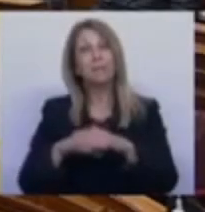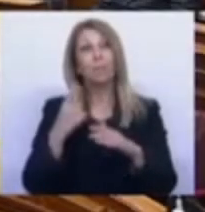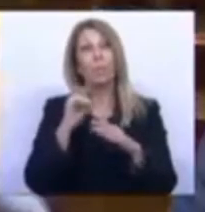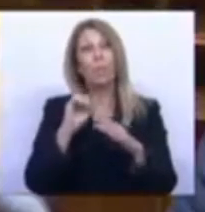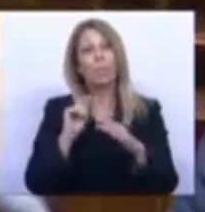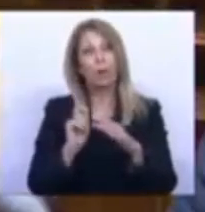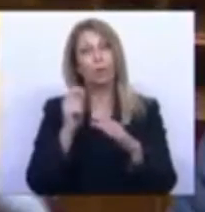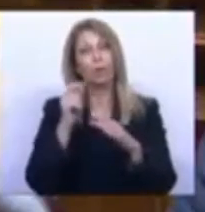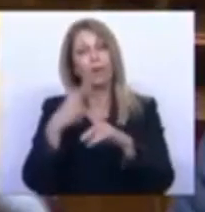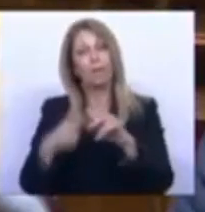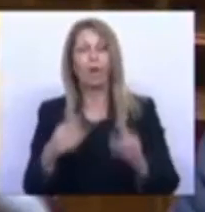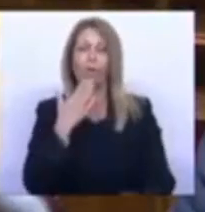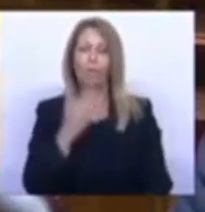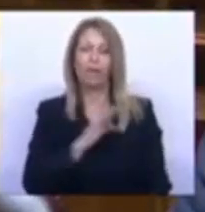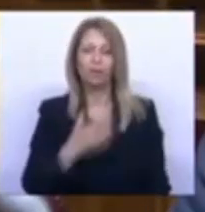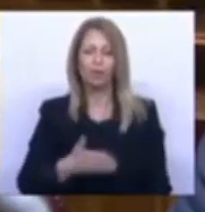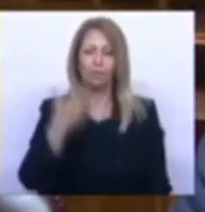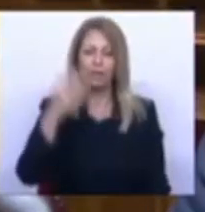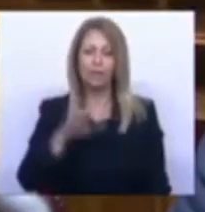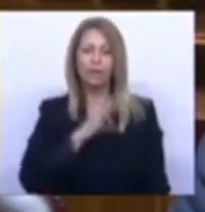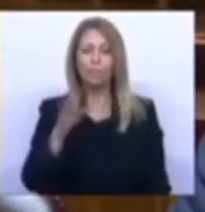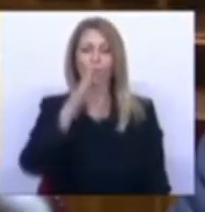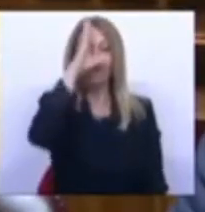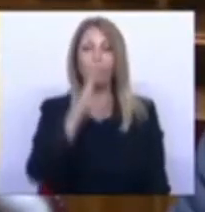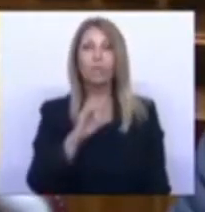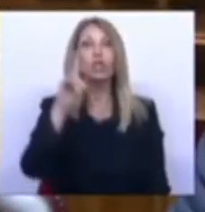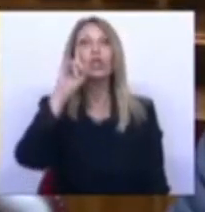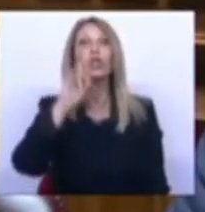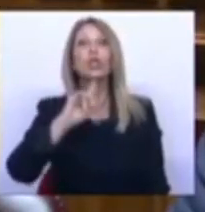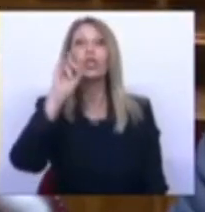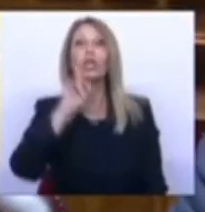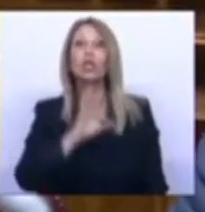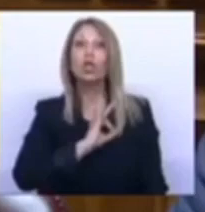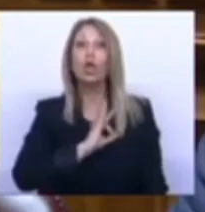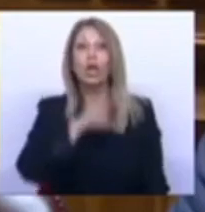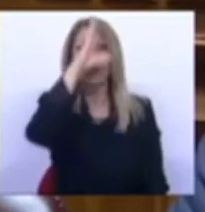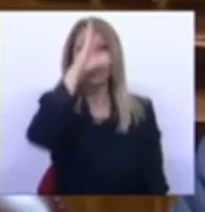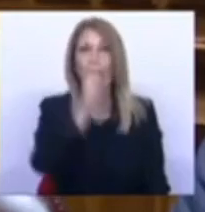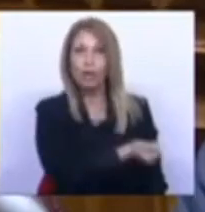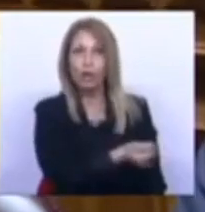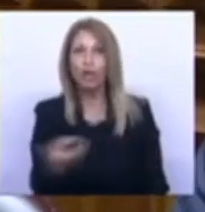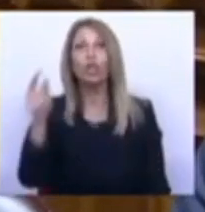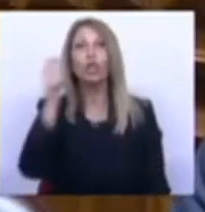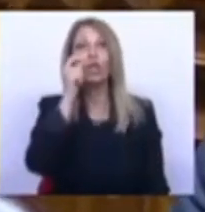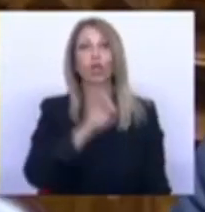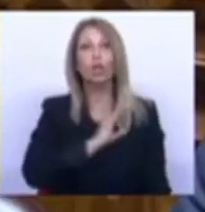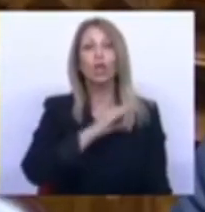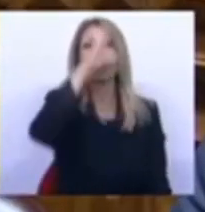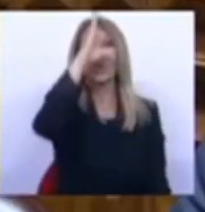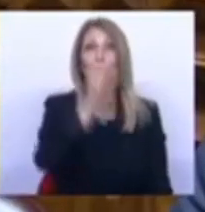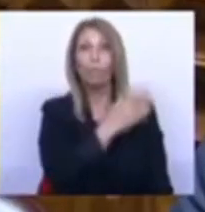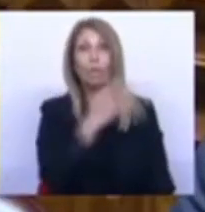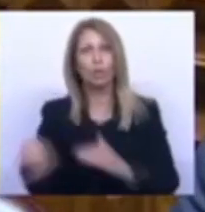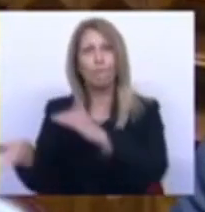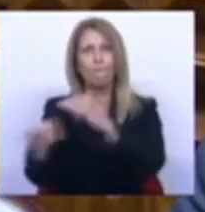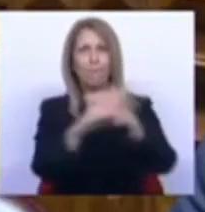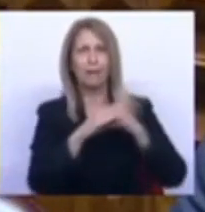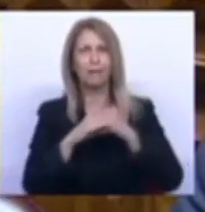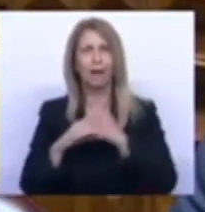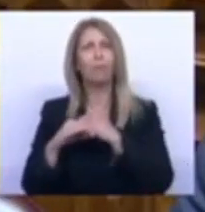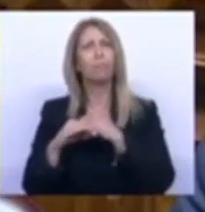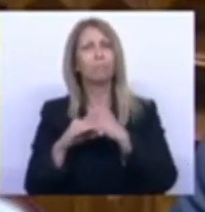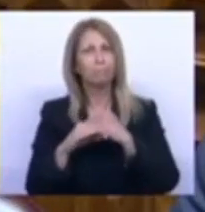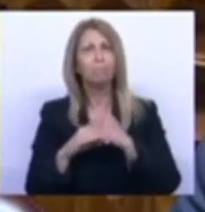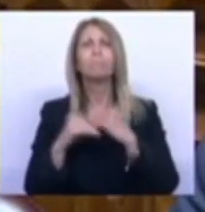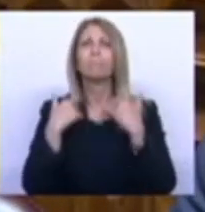Muito obrigado, Sr. Presidente, Sr. Primeiro-Ministro, Sras. Ministras e Srs. Ministros de um governo paritário, o que se saúda e espera que